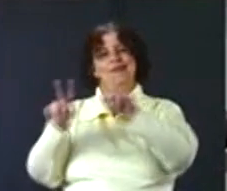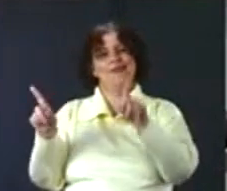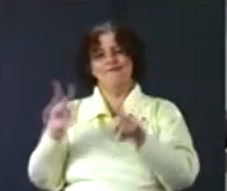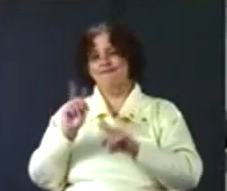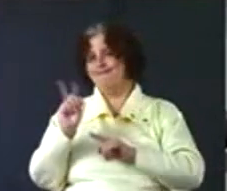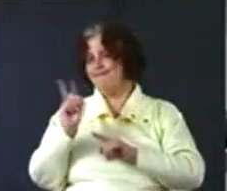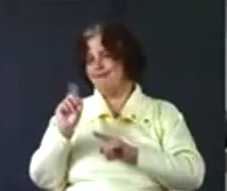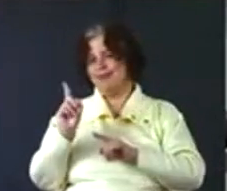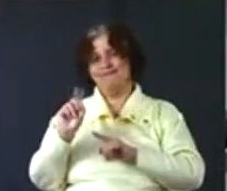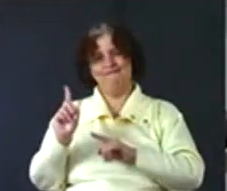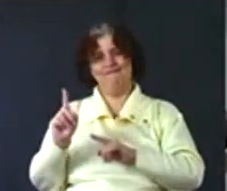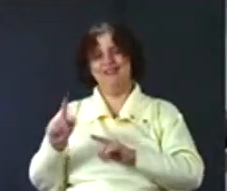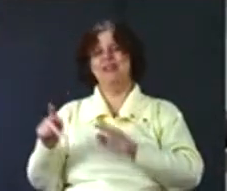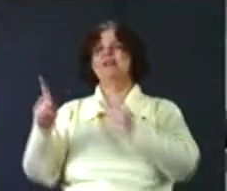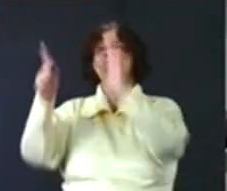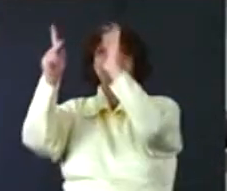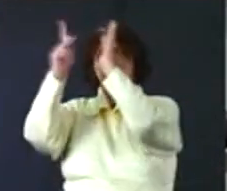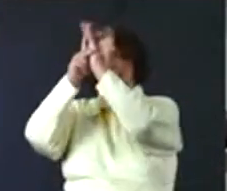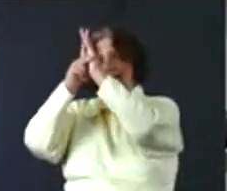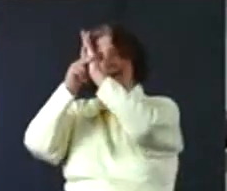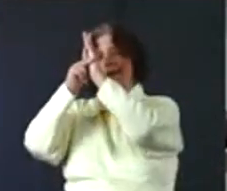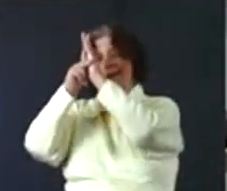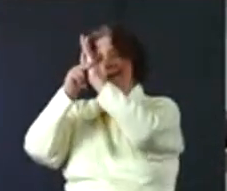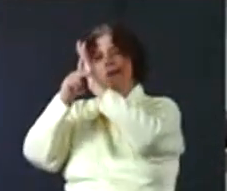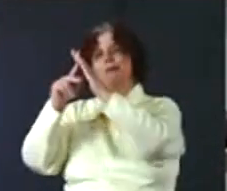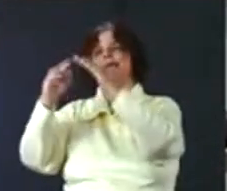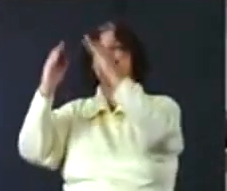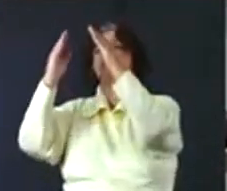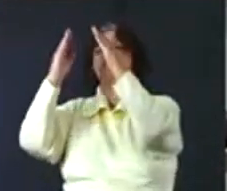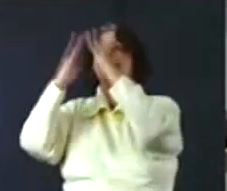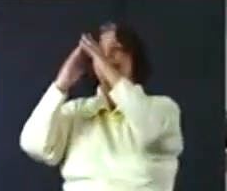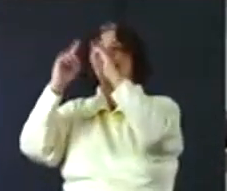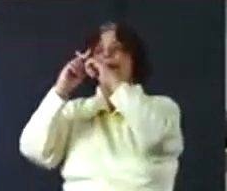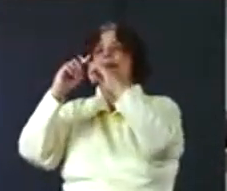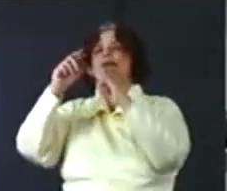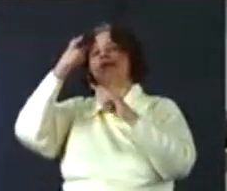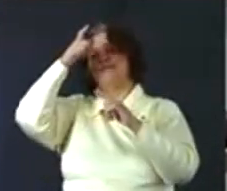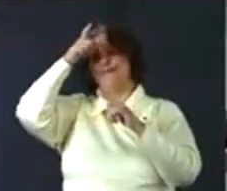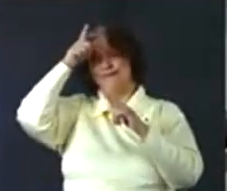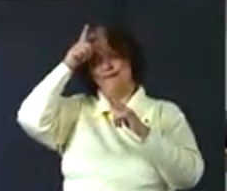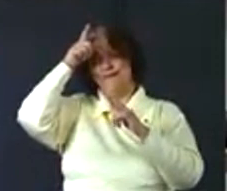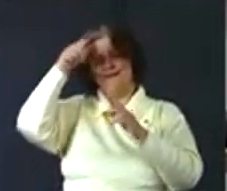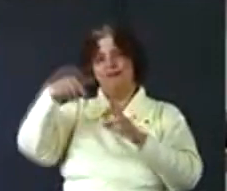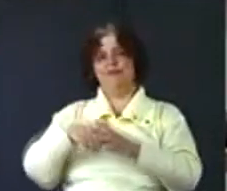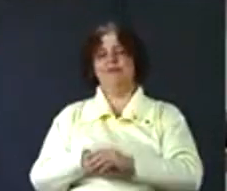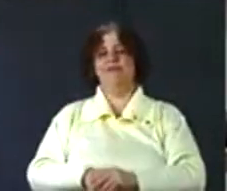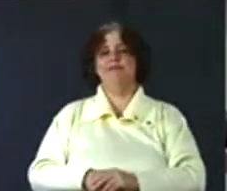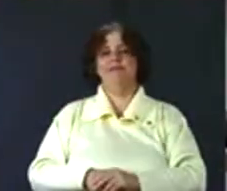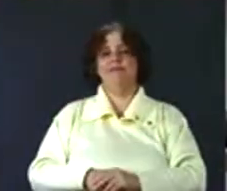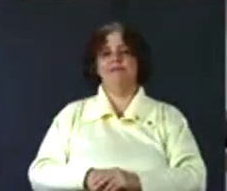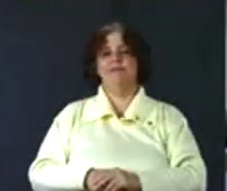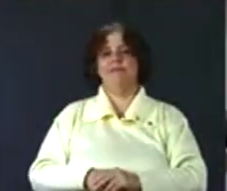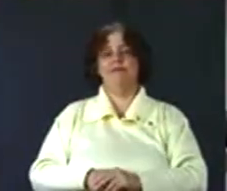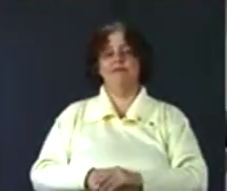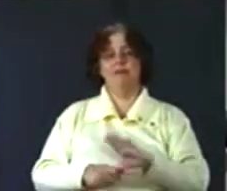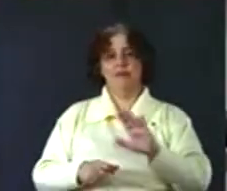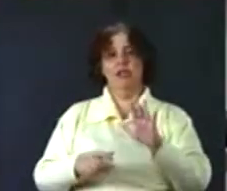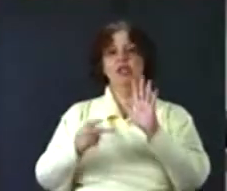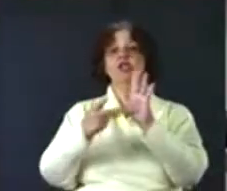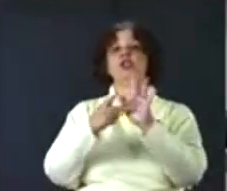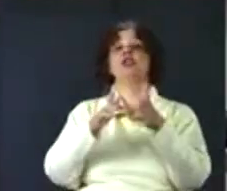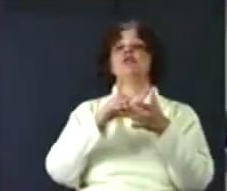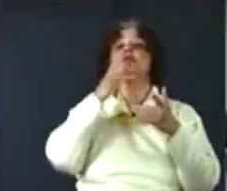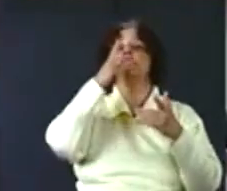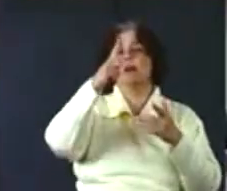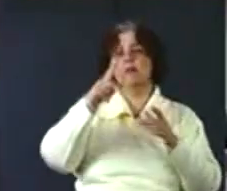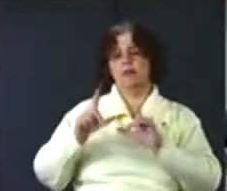judeus e não são, mas antes eles são sinagoga de Satanás. Jesus está afirmando que